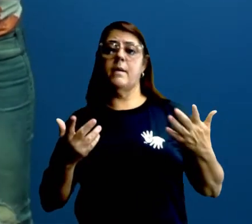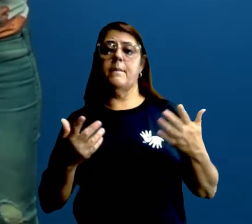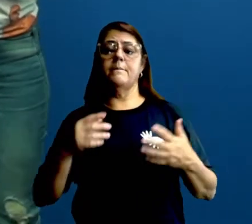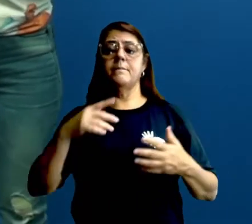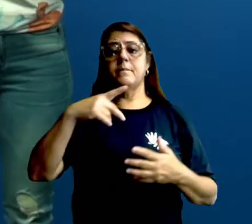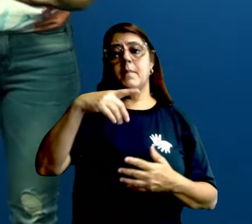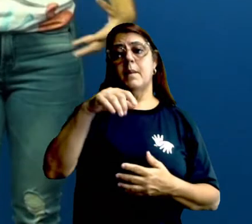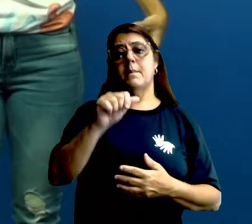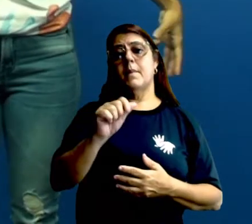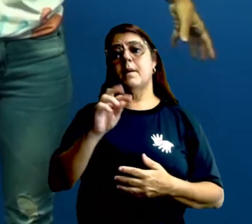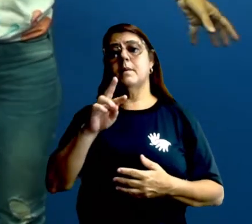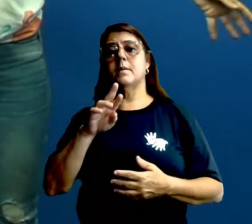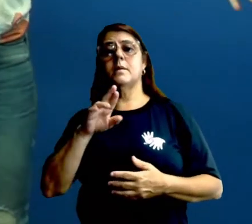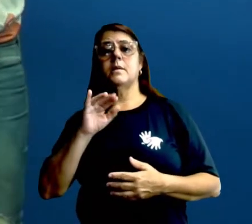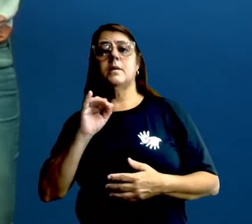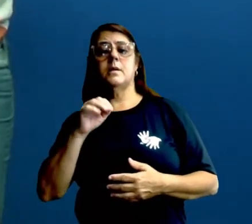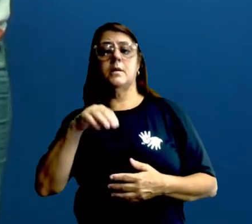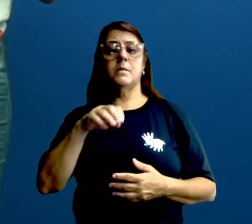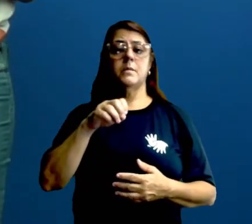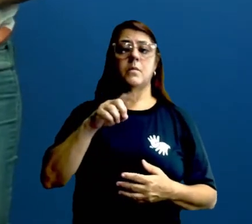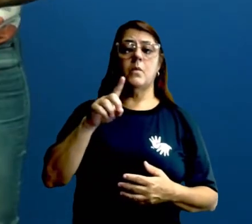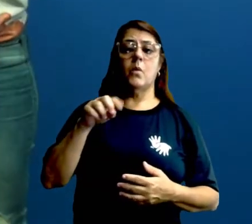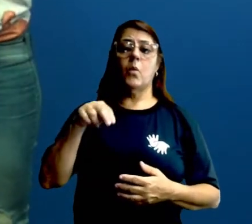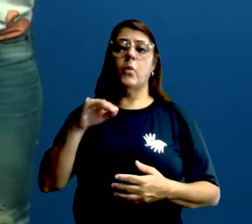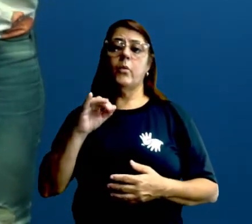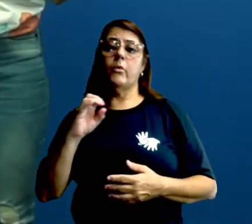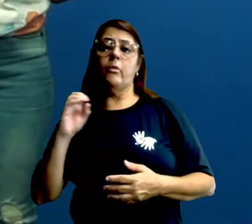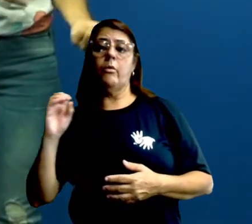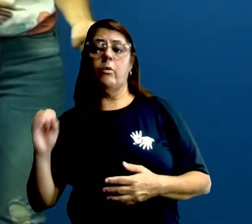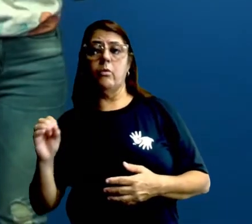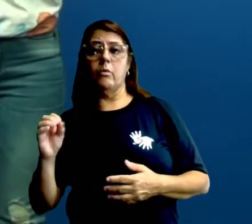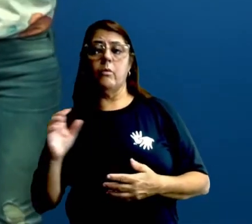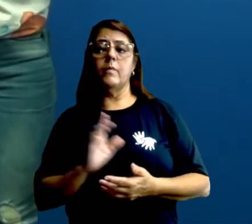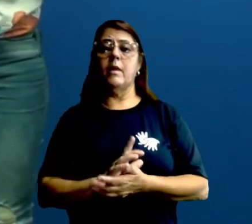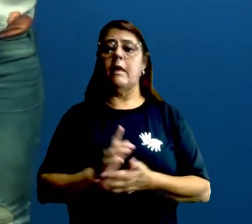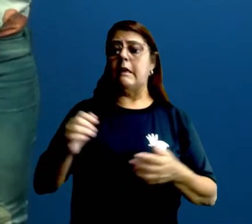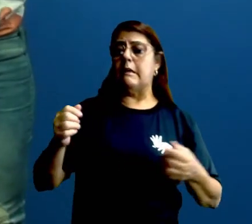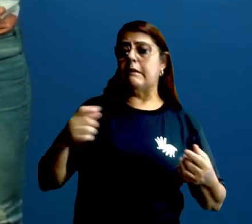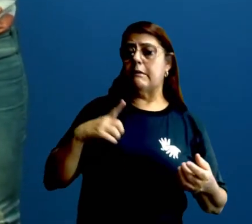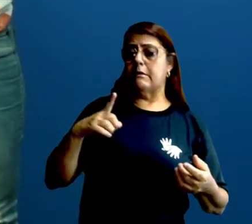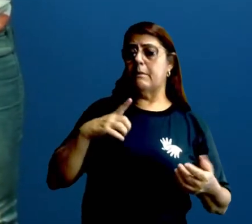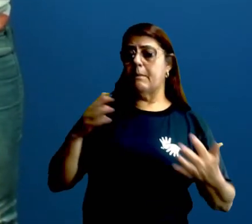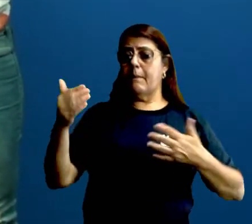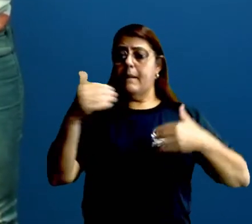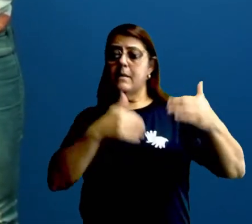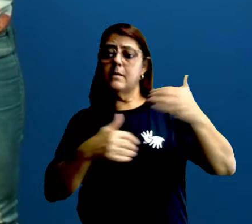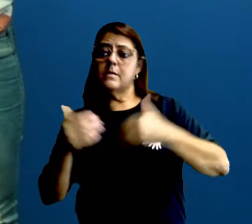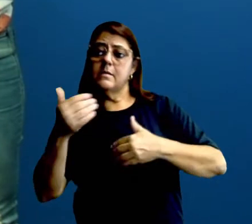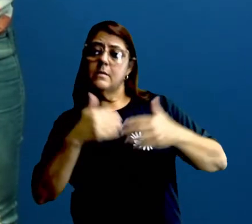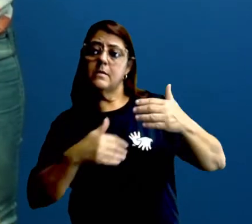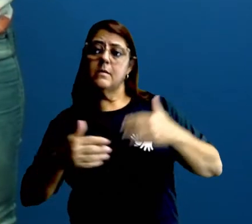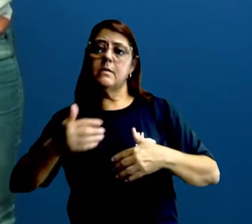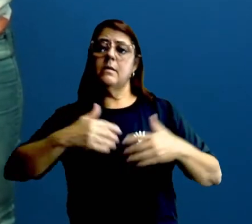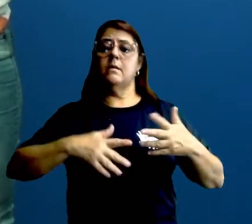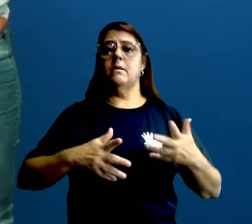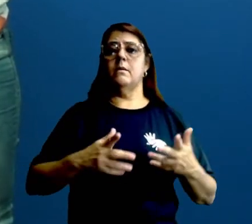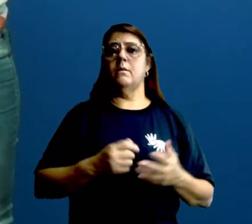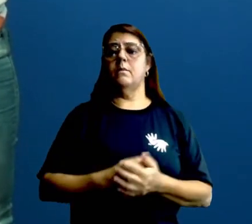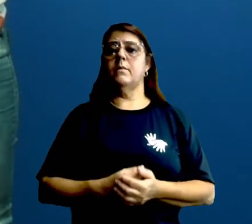patrimônio imaterial, toda aquela movimentação que o ser humano faz de modo que